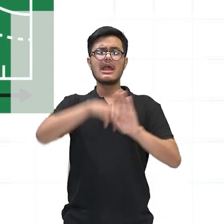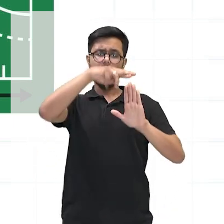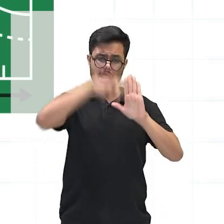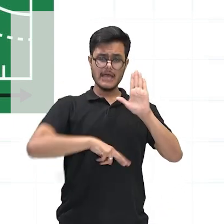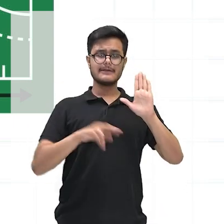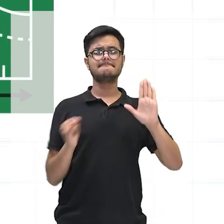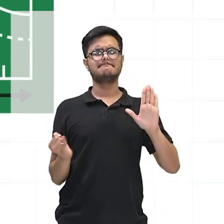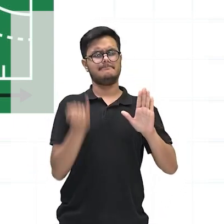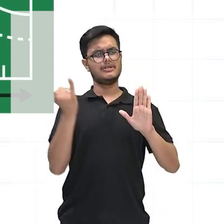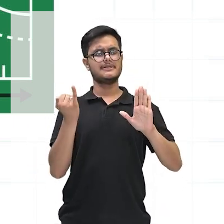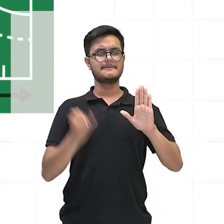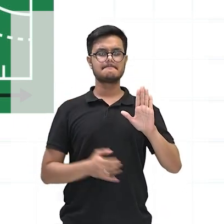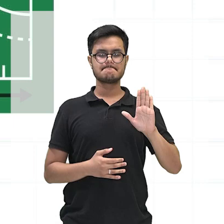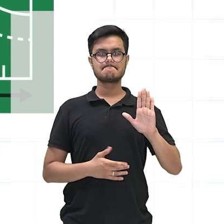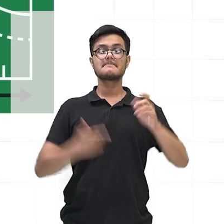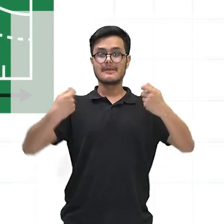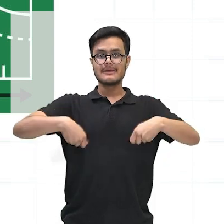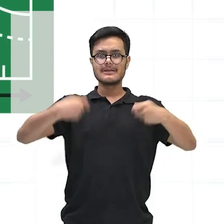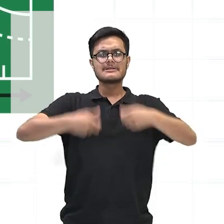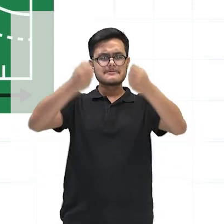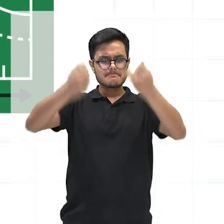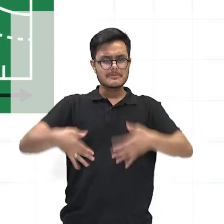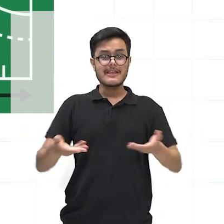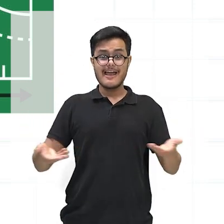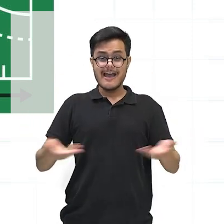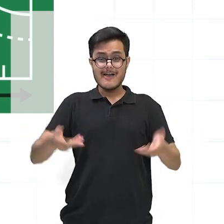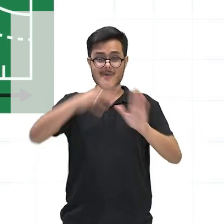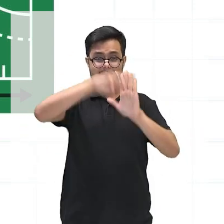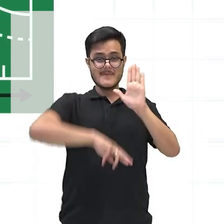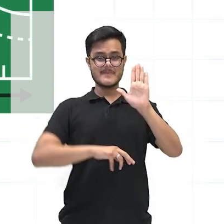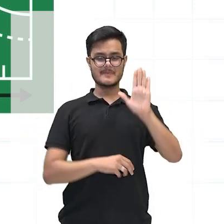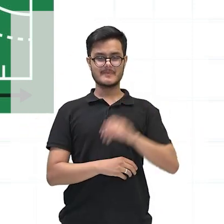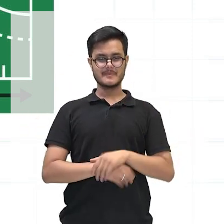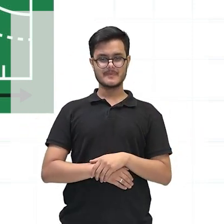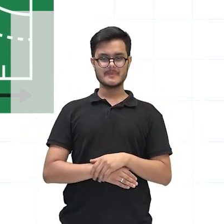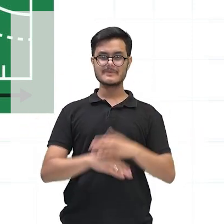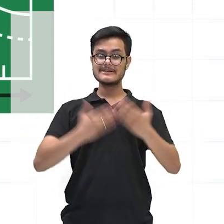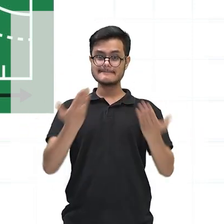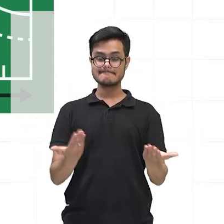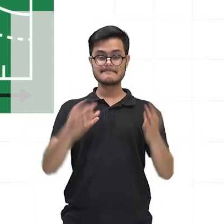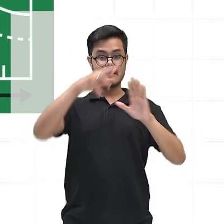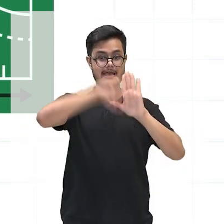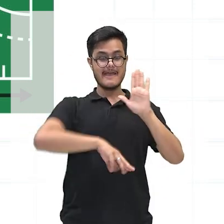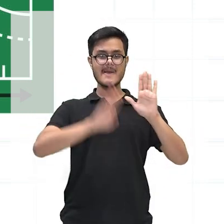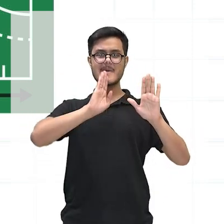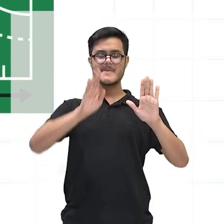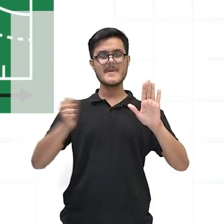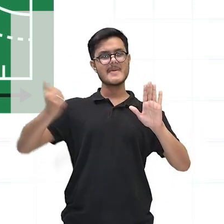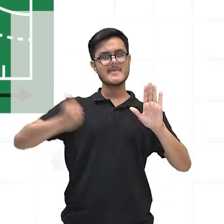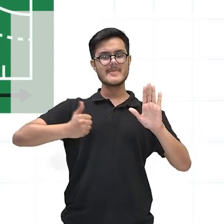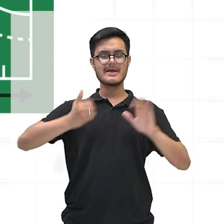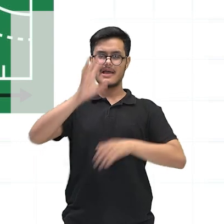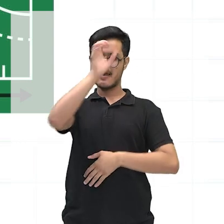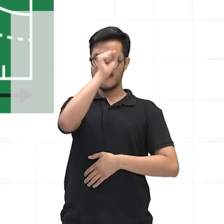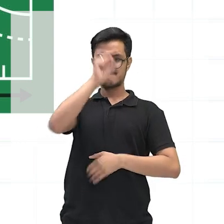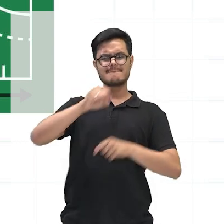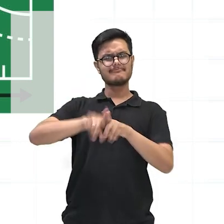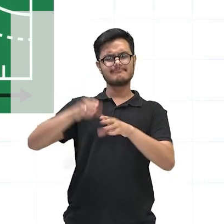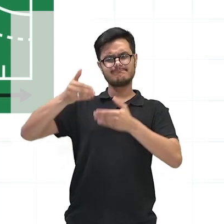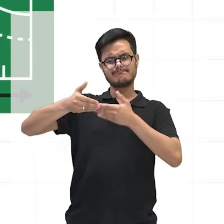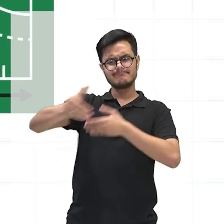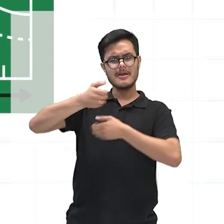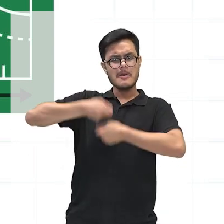fundamentos. E é esses fundamentos que eu quero mostrar para vocês. E o primeiro fundamento que nós aprendemos quando a gente